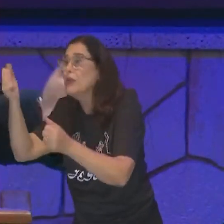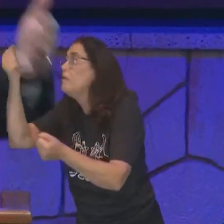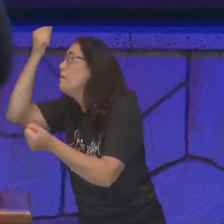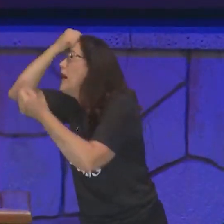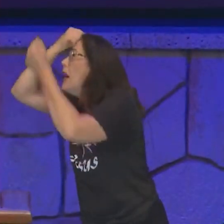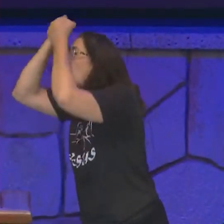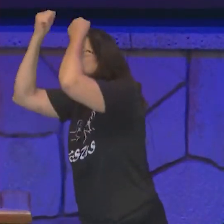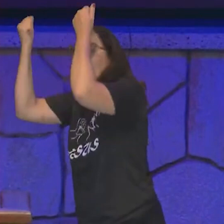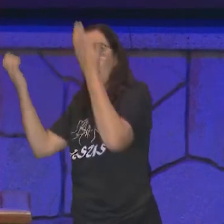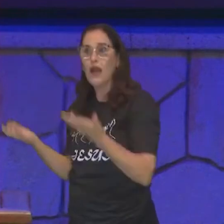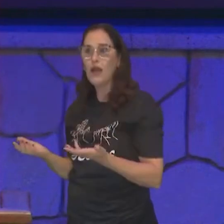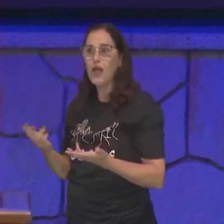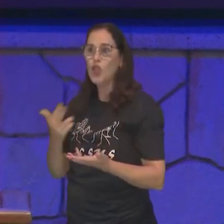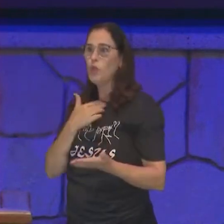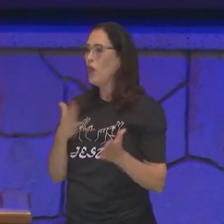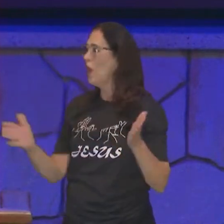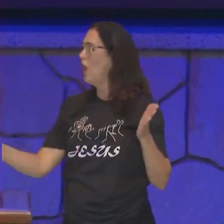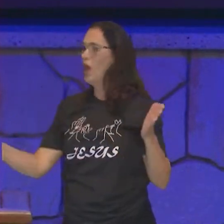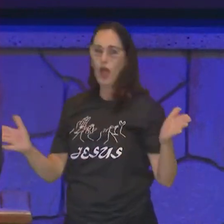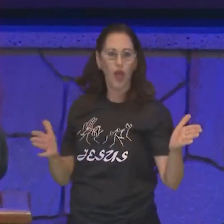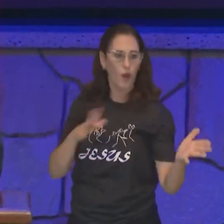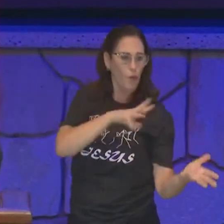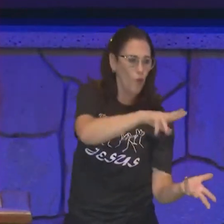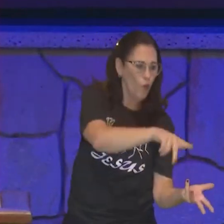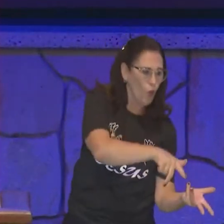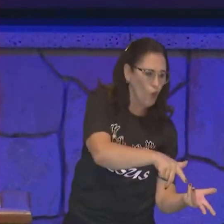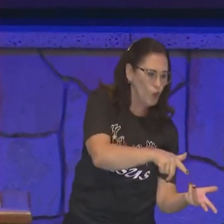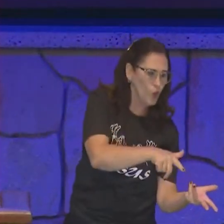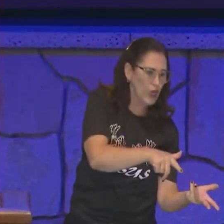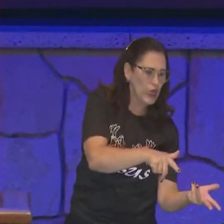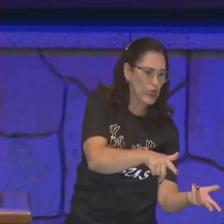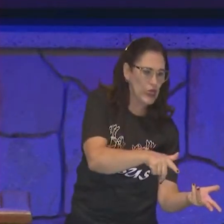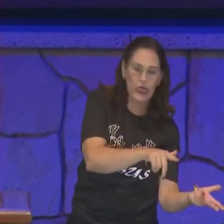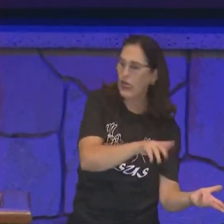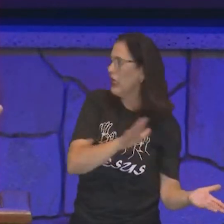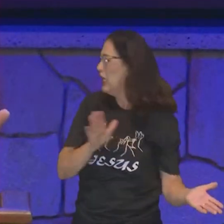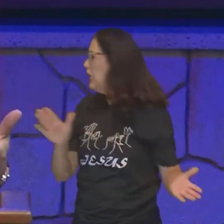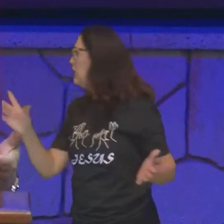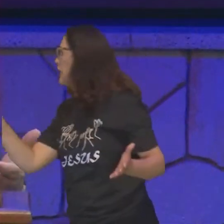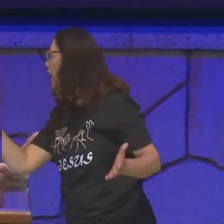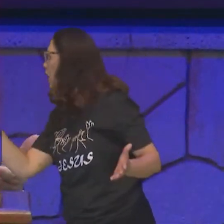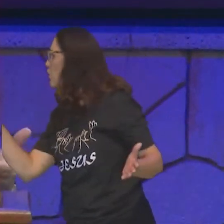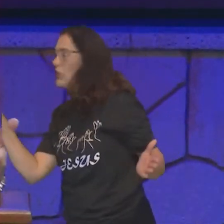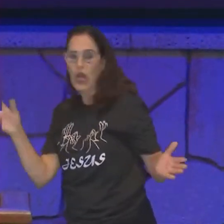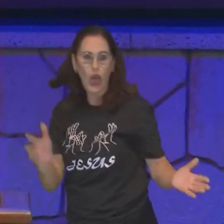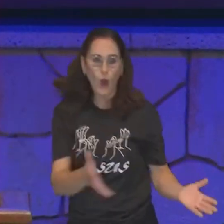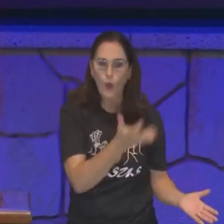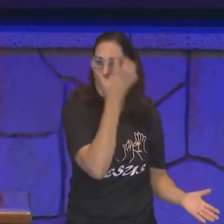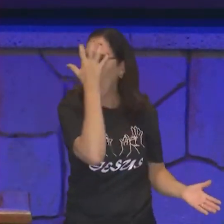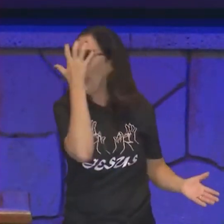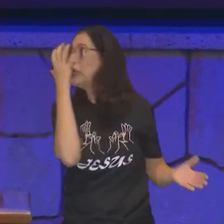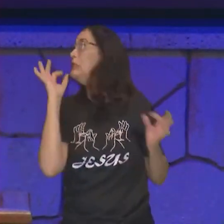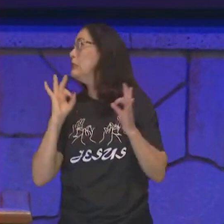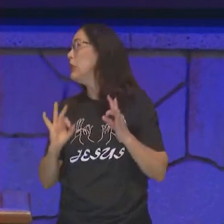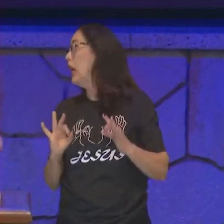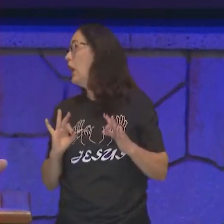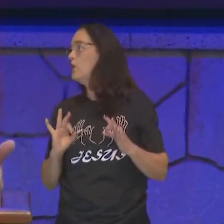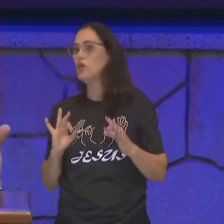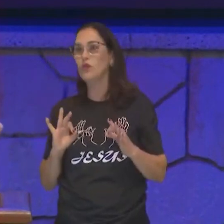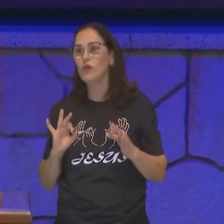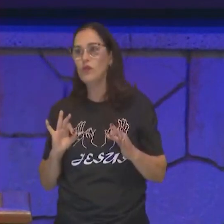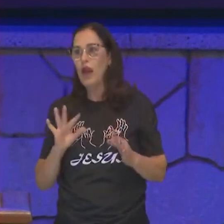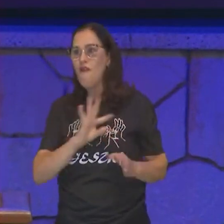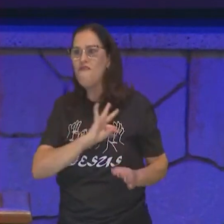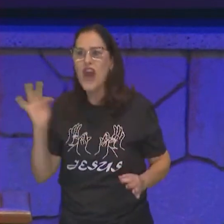pé na igreja, um pé no mundo, usando máscaras de santidade, quando na verdade o nosso coração está como o coração de